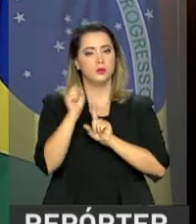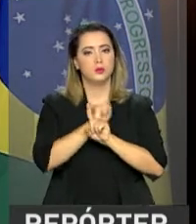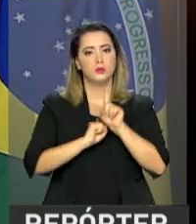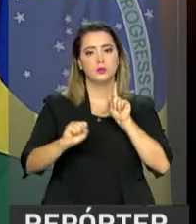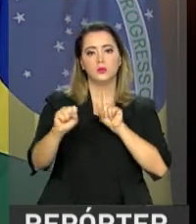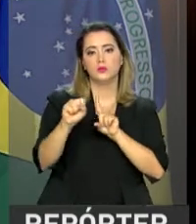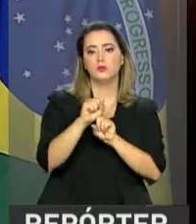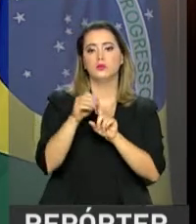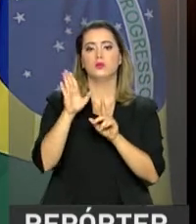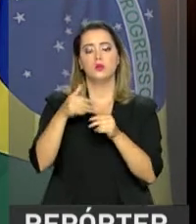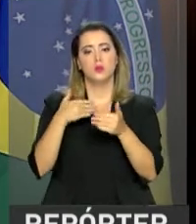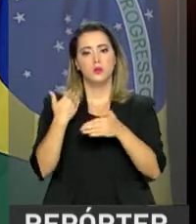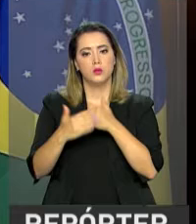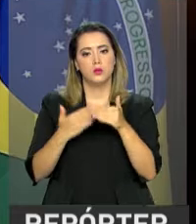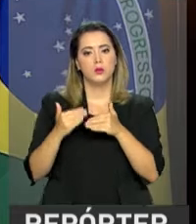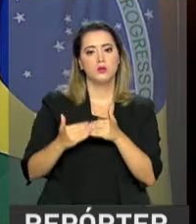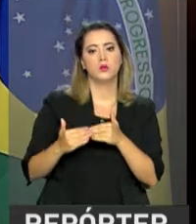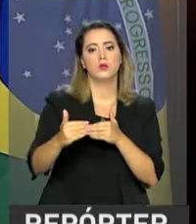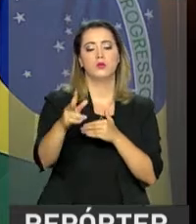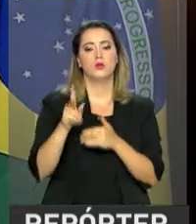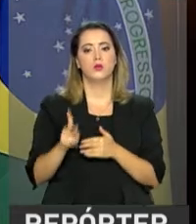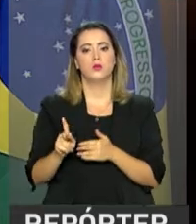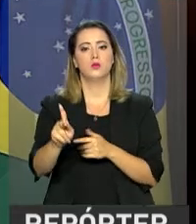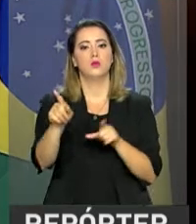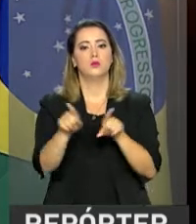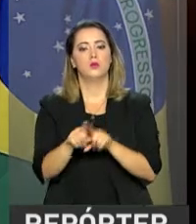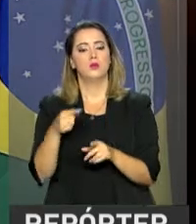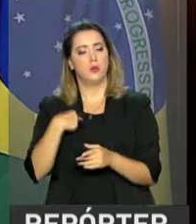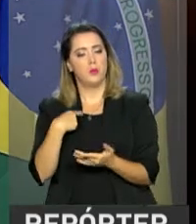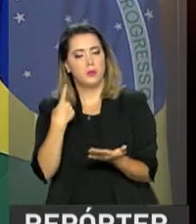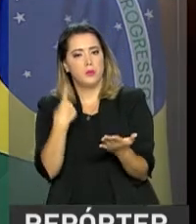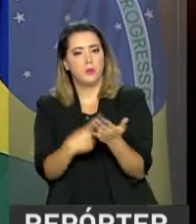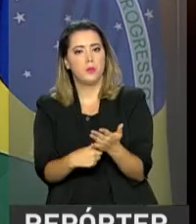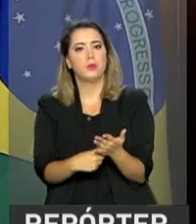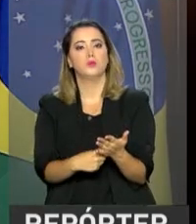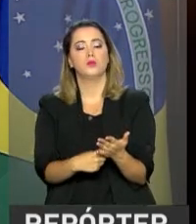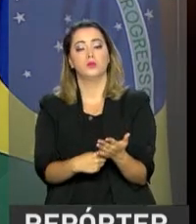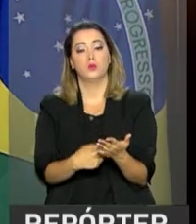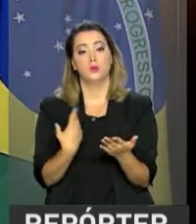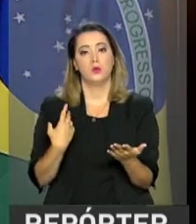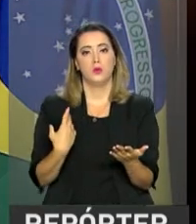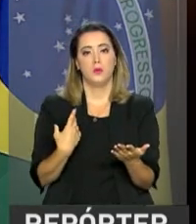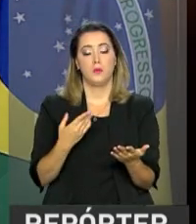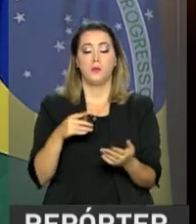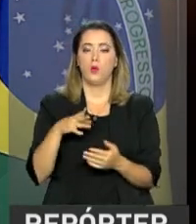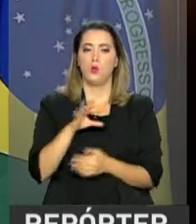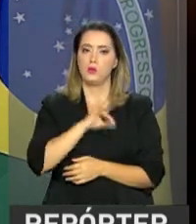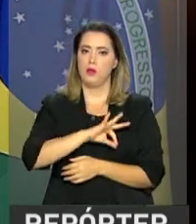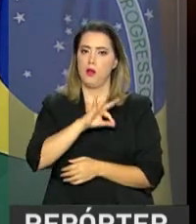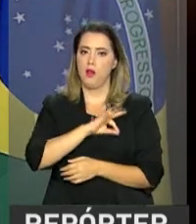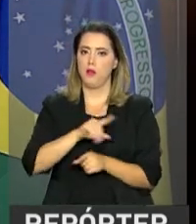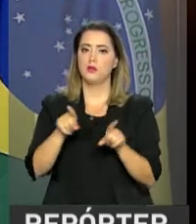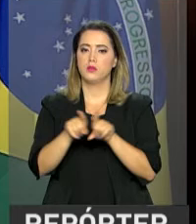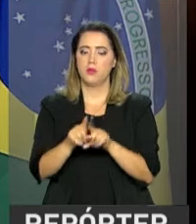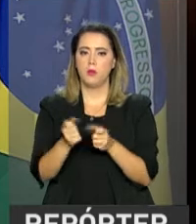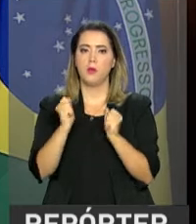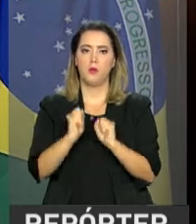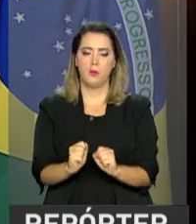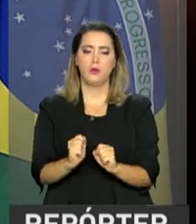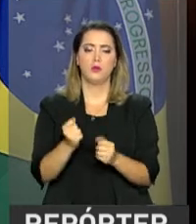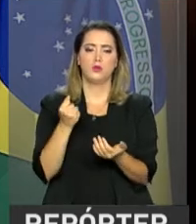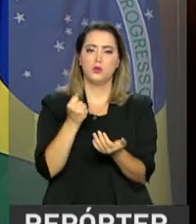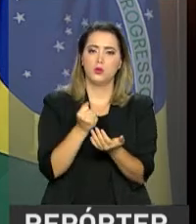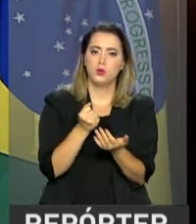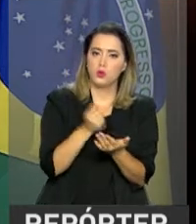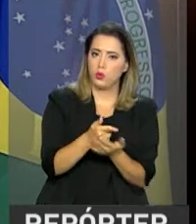continuam e serão sempre a minha prioridade os salários recuperaram o poder de